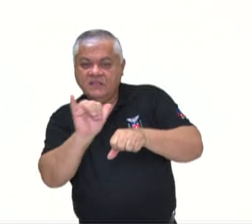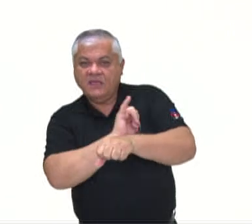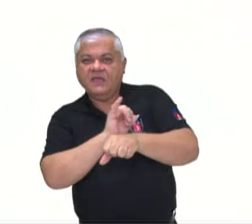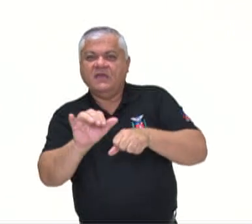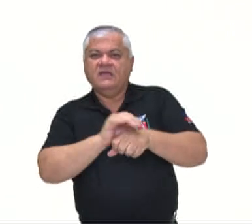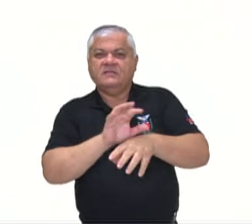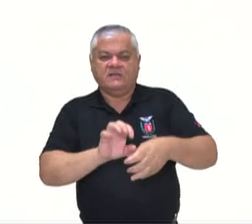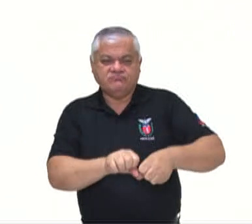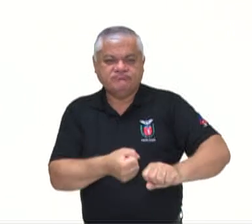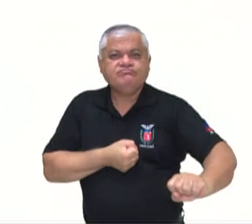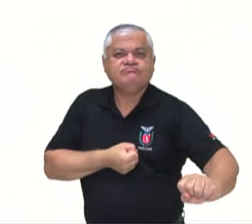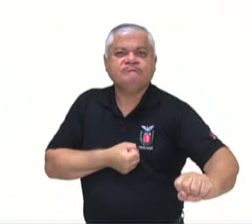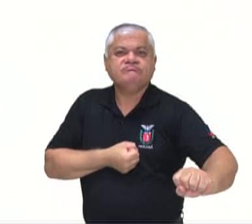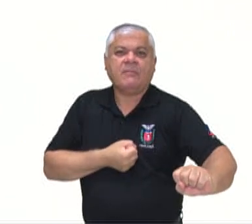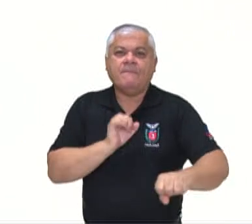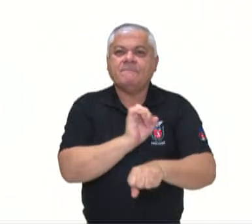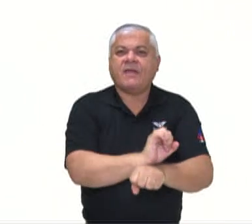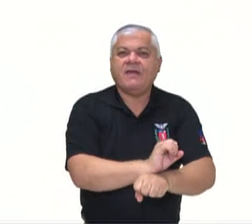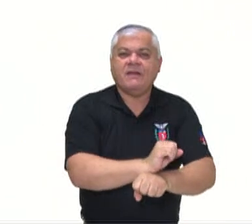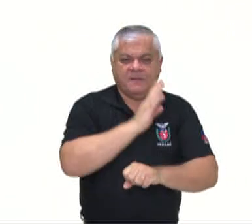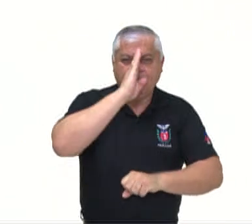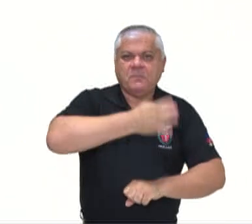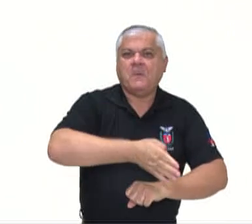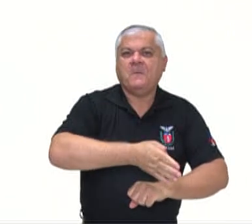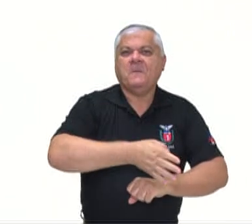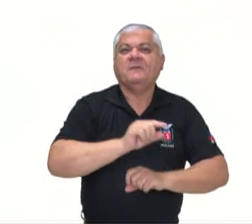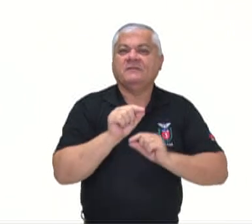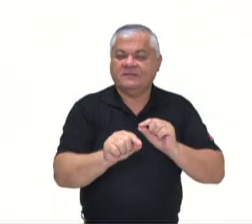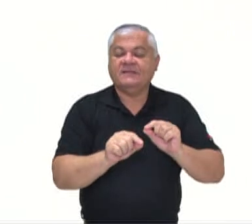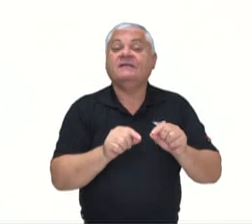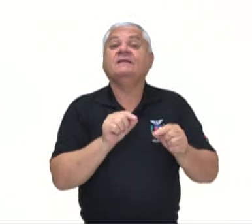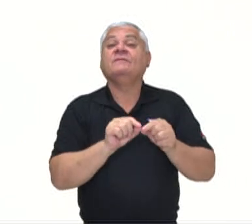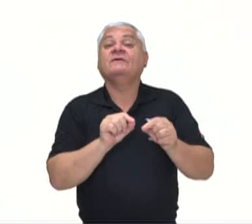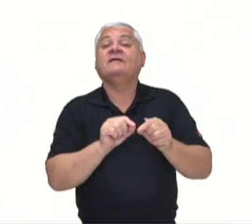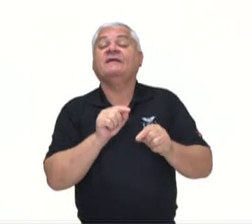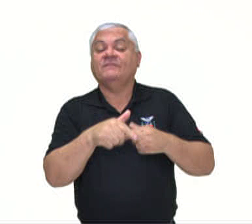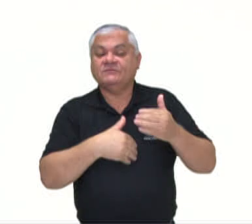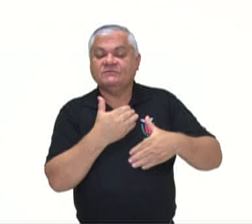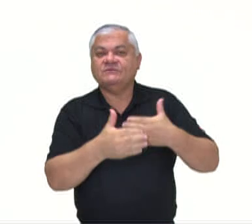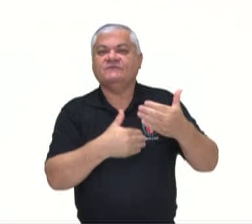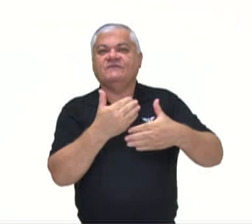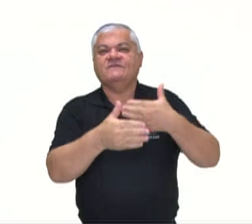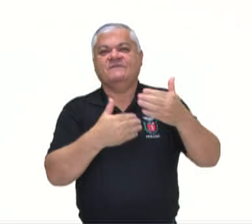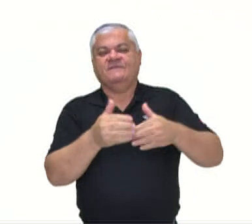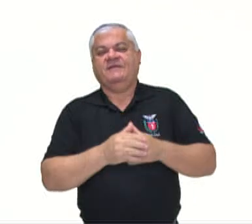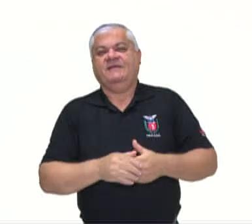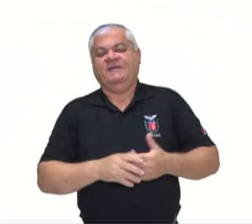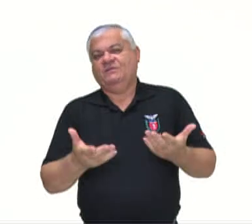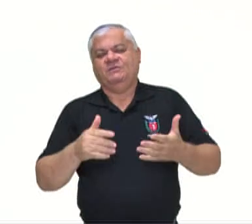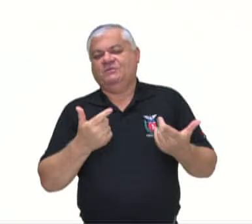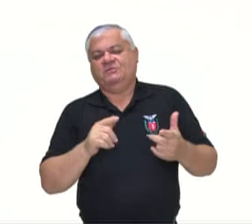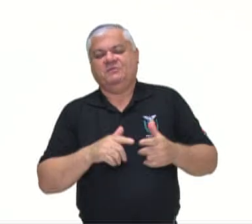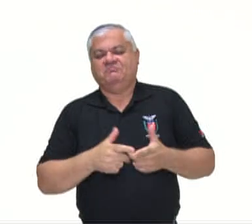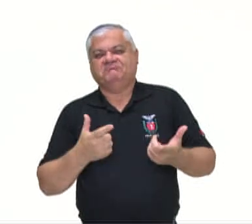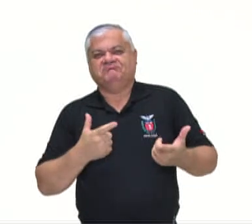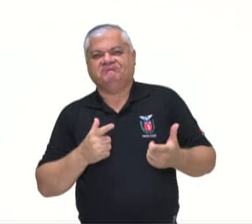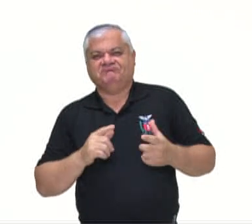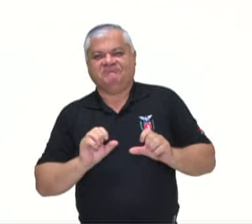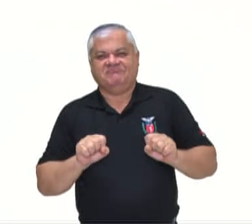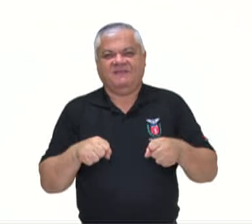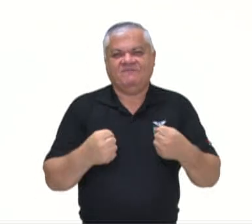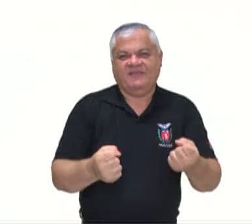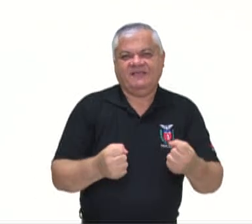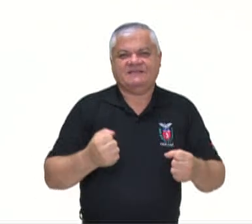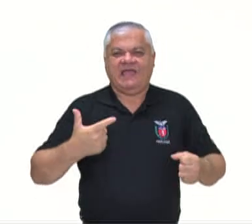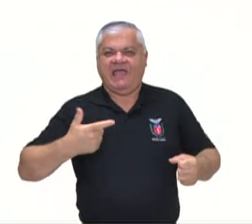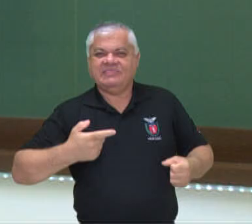de imobilização ou de exclusão para o desenvolvimento de ações de ataque e defesa. Então,